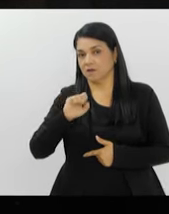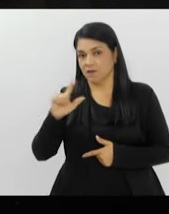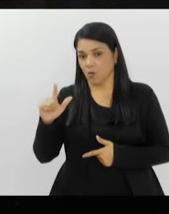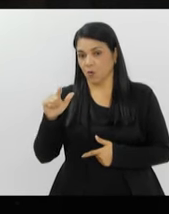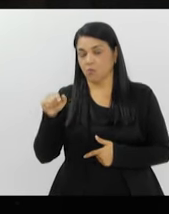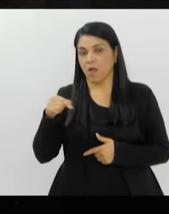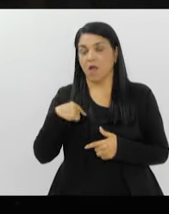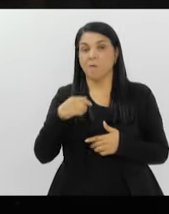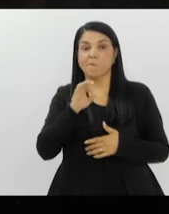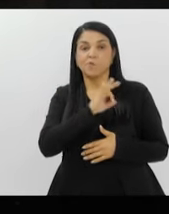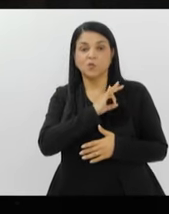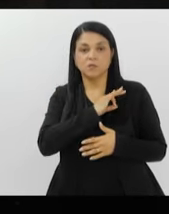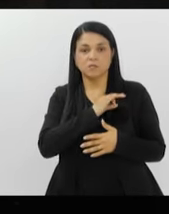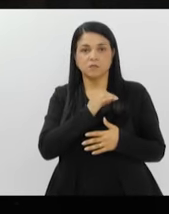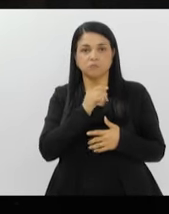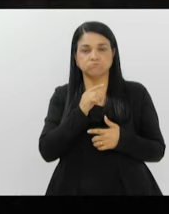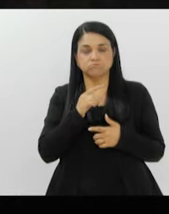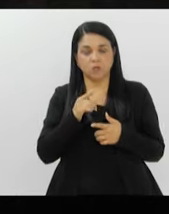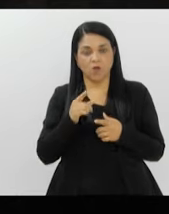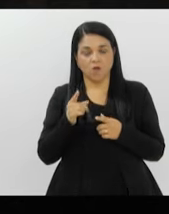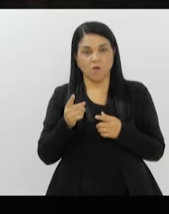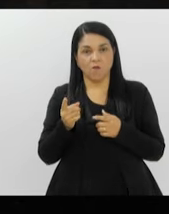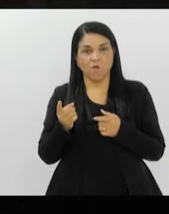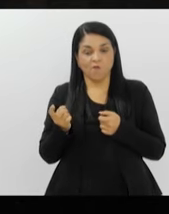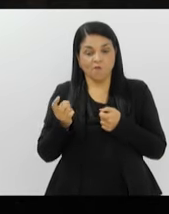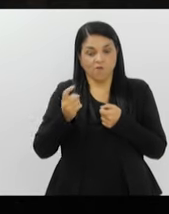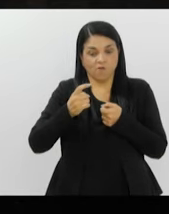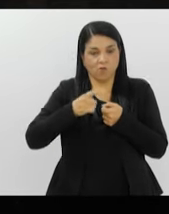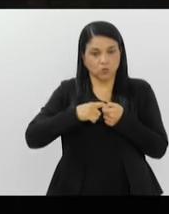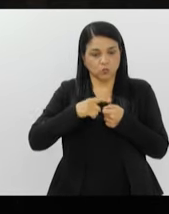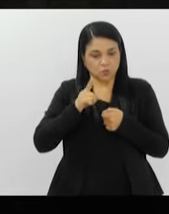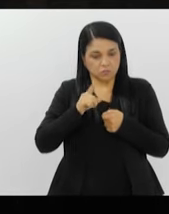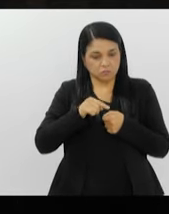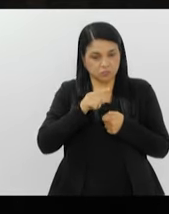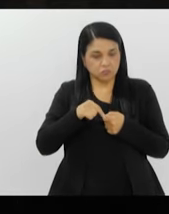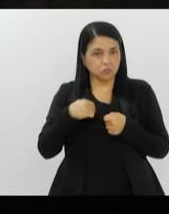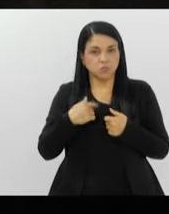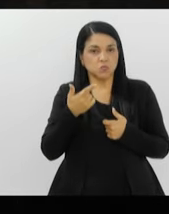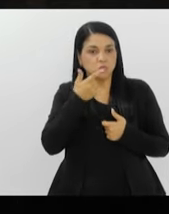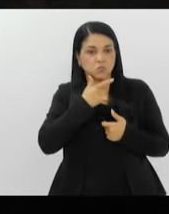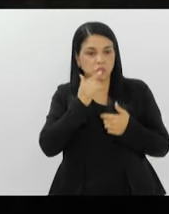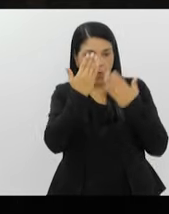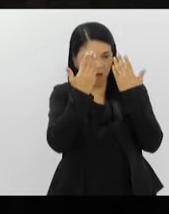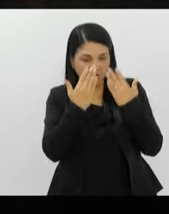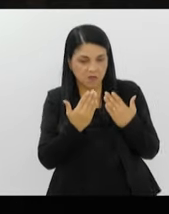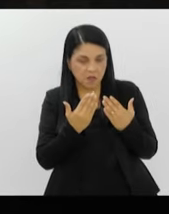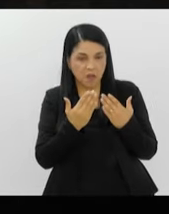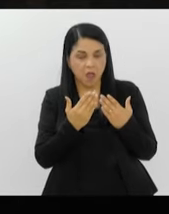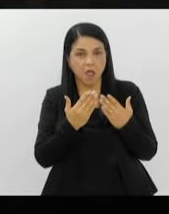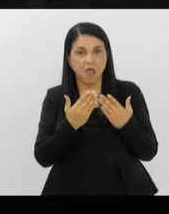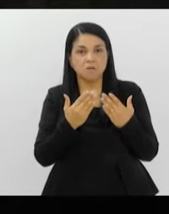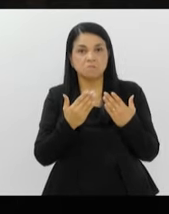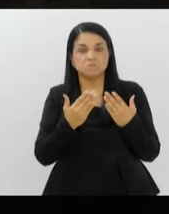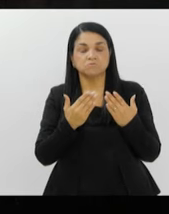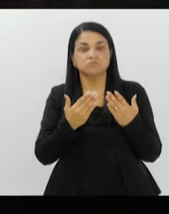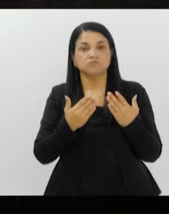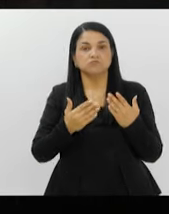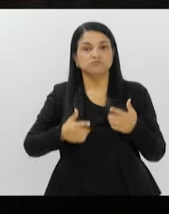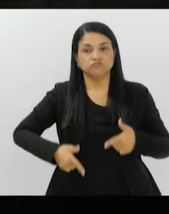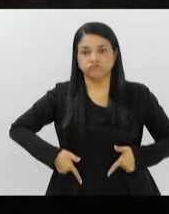tinha avaliado ou não sabia do poder de fogo dos